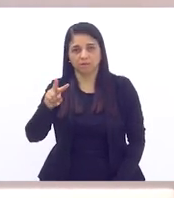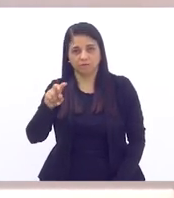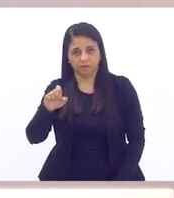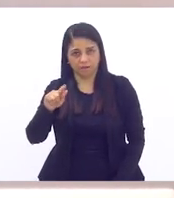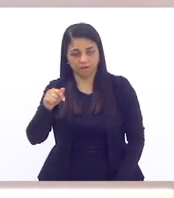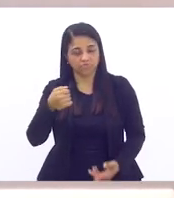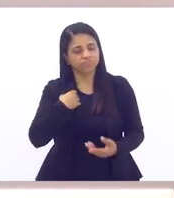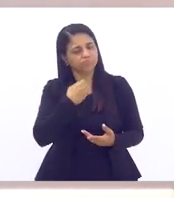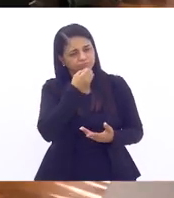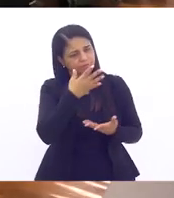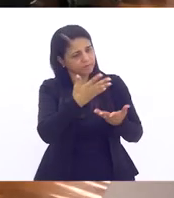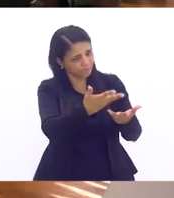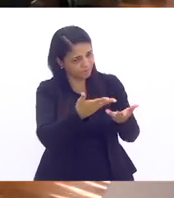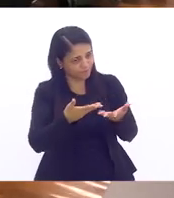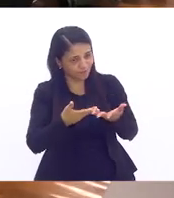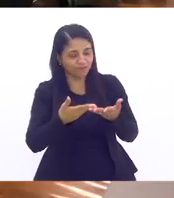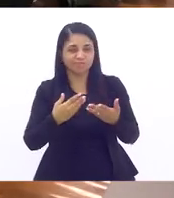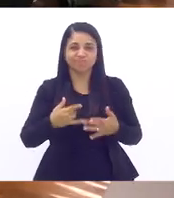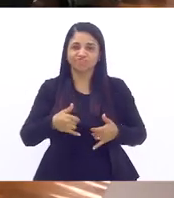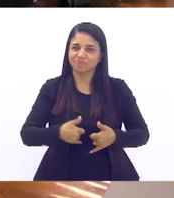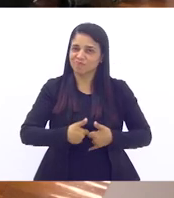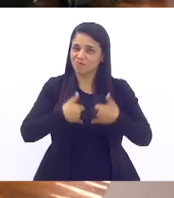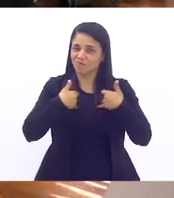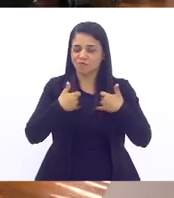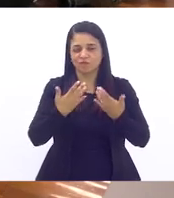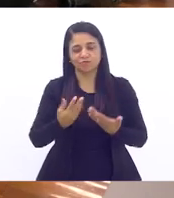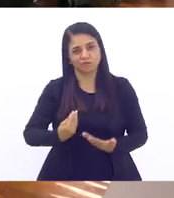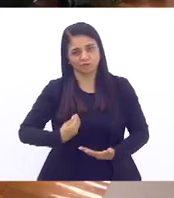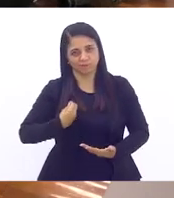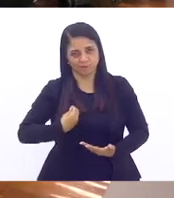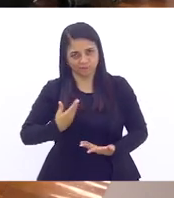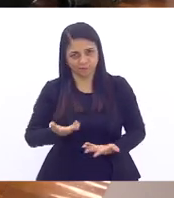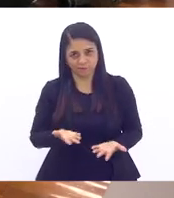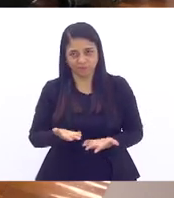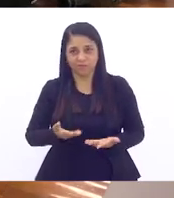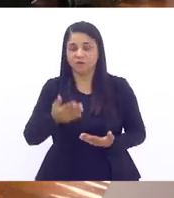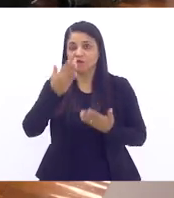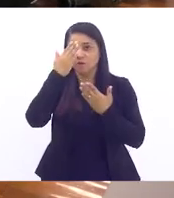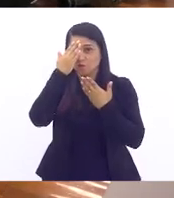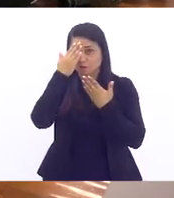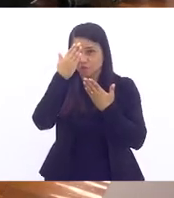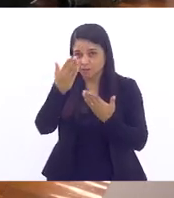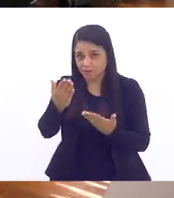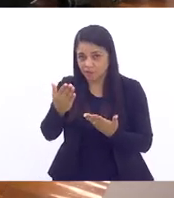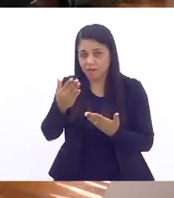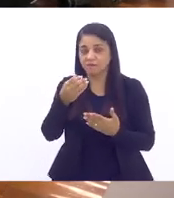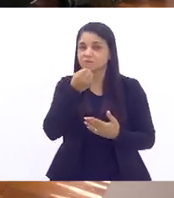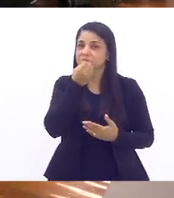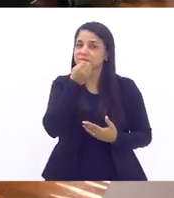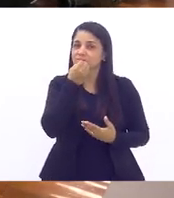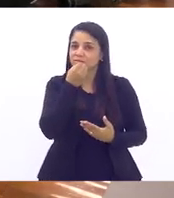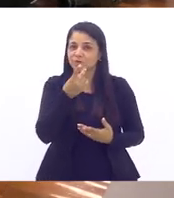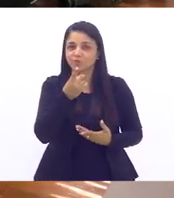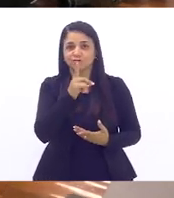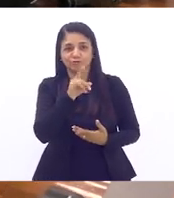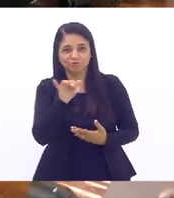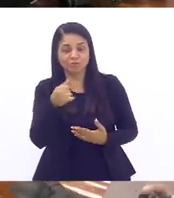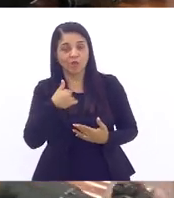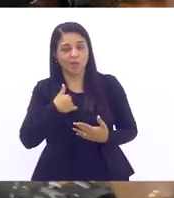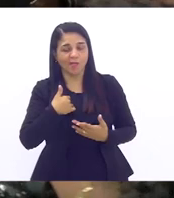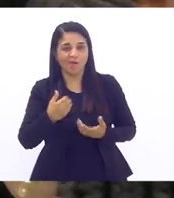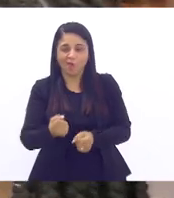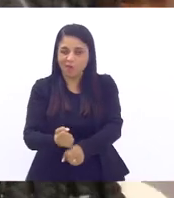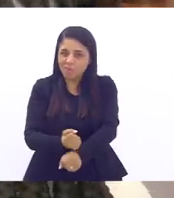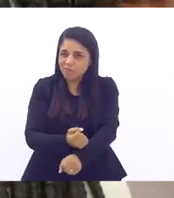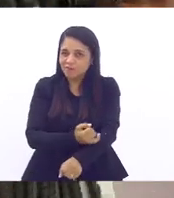vindo muitos honra sua presença aqui obrigada bom dia eu gostaria de pedir desculpas pela minha emoção